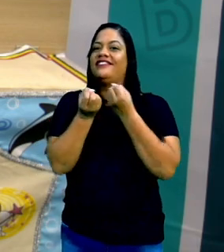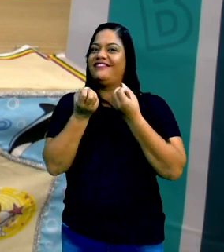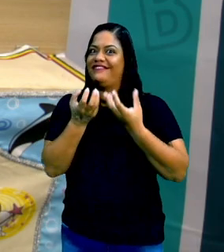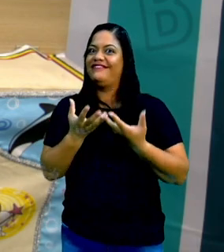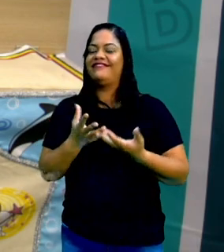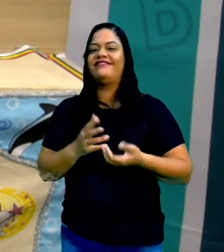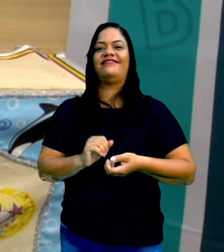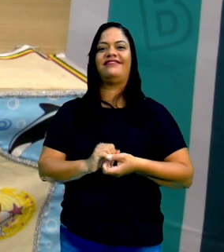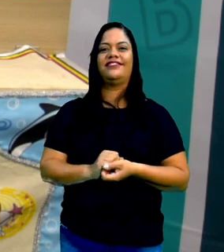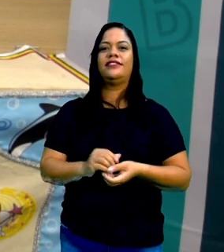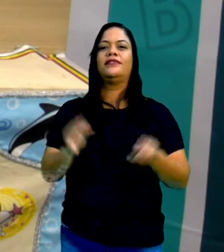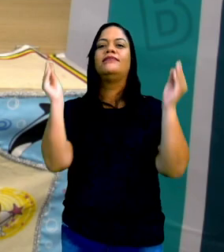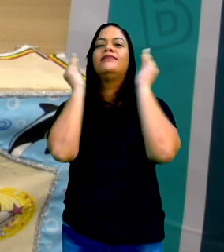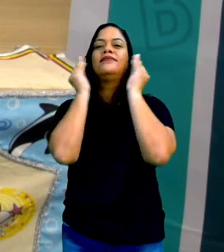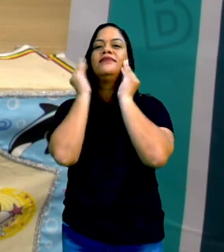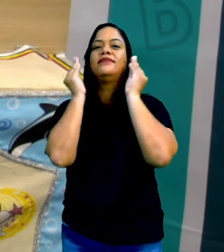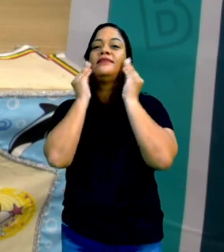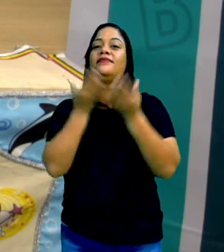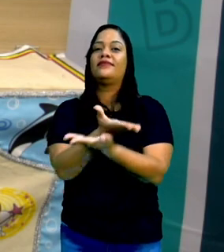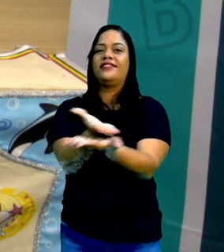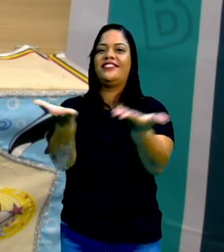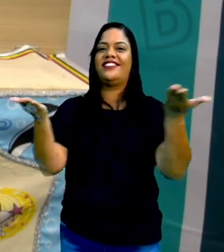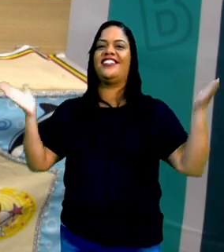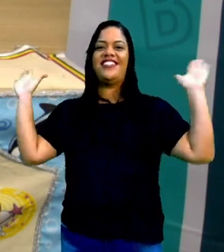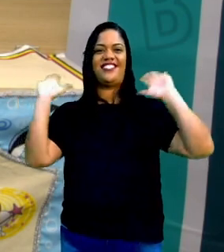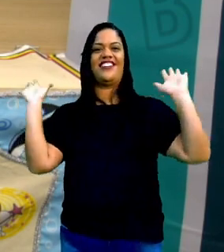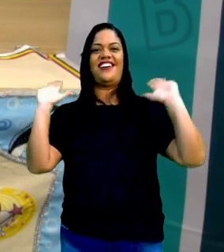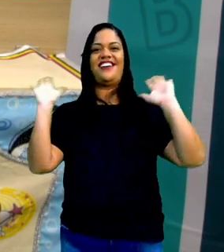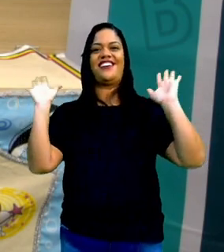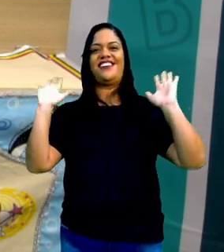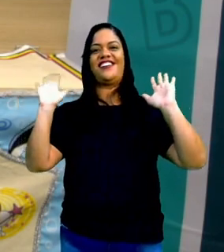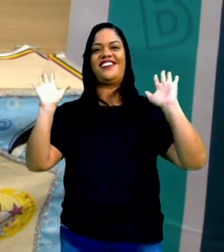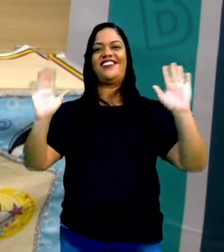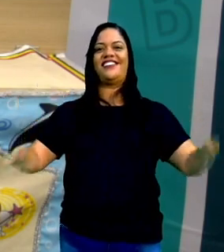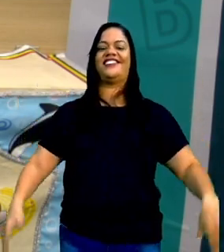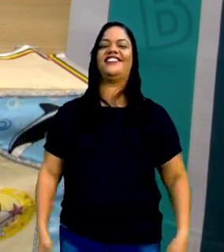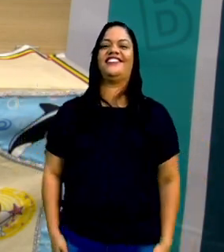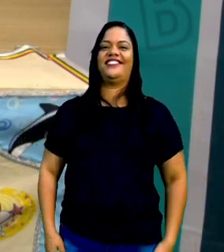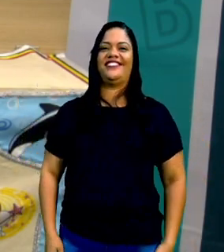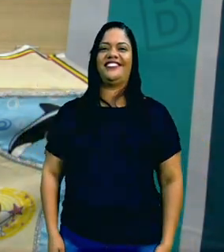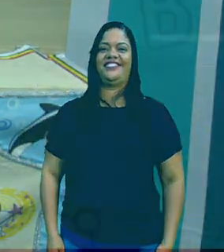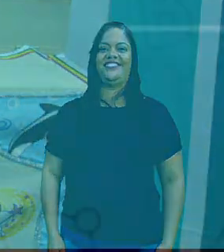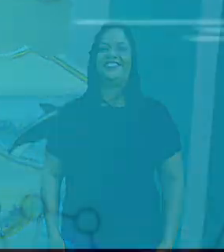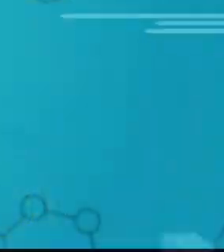Então, ó, gente, ó, um beijo e tchau.